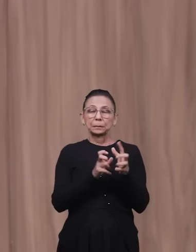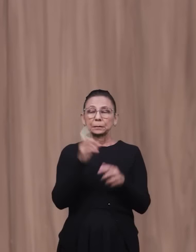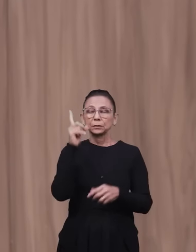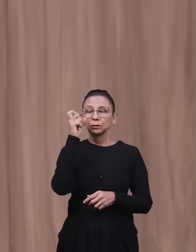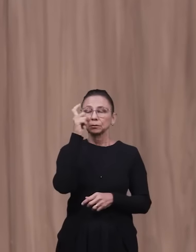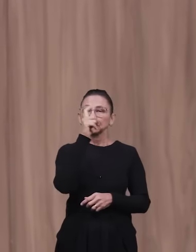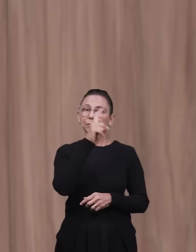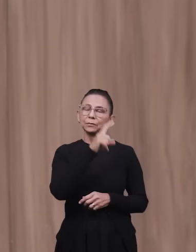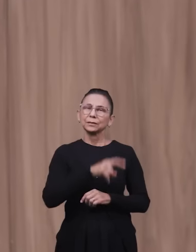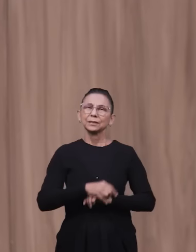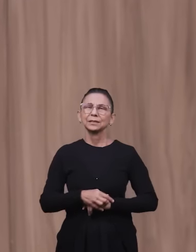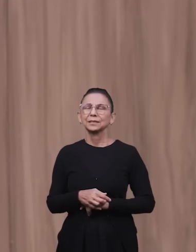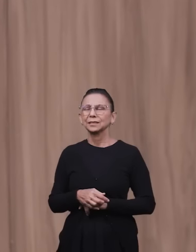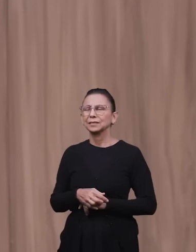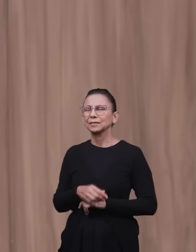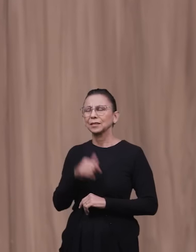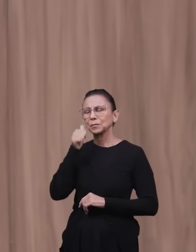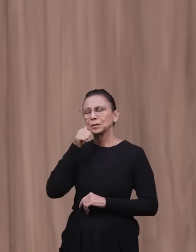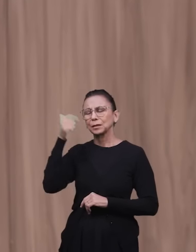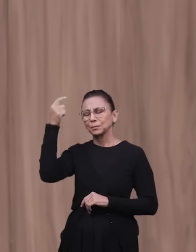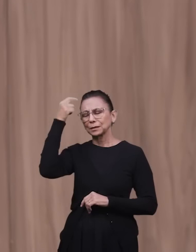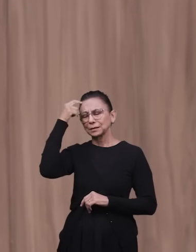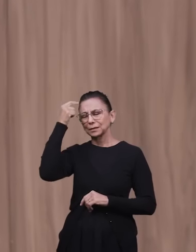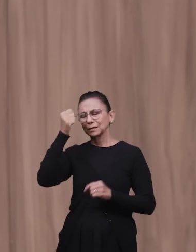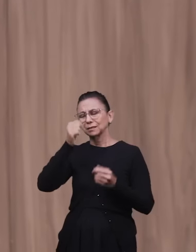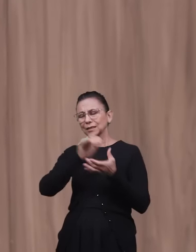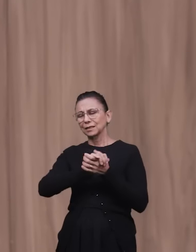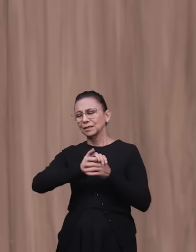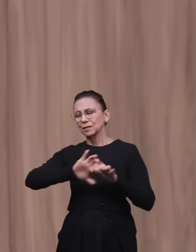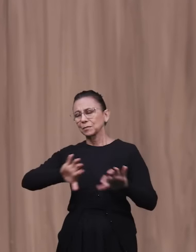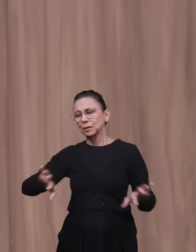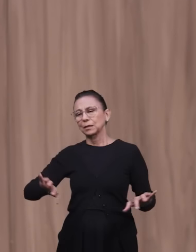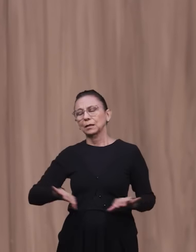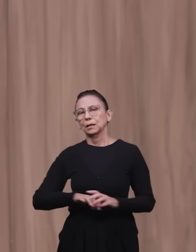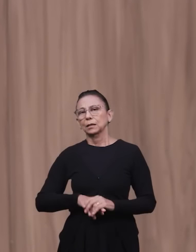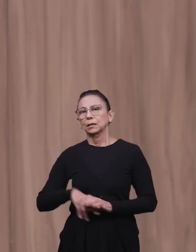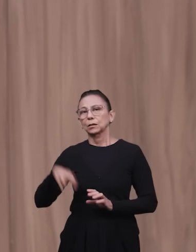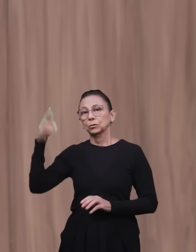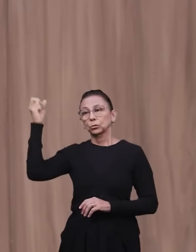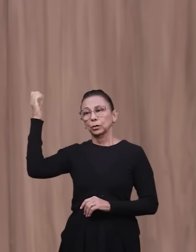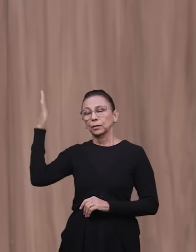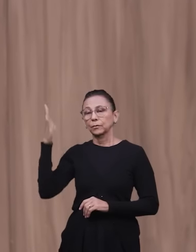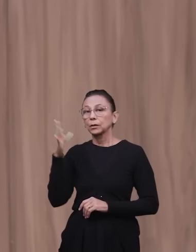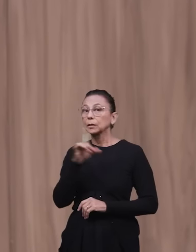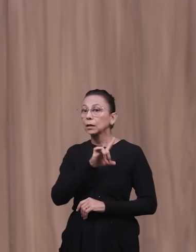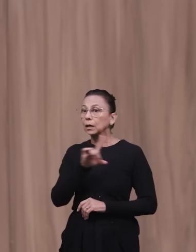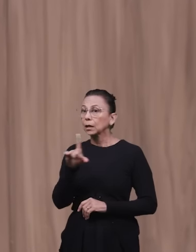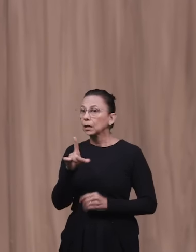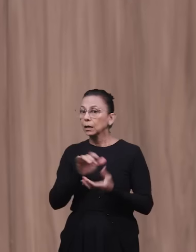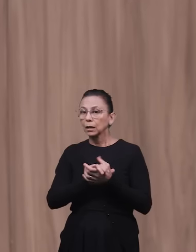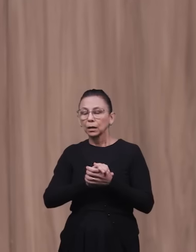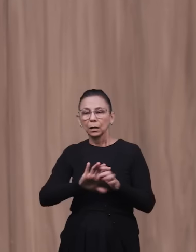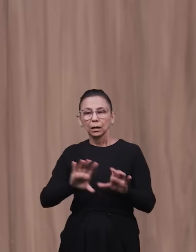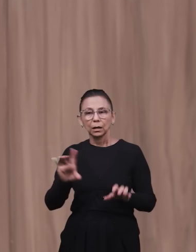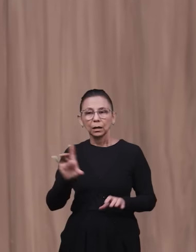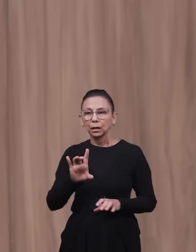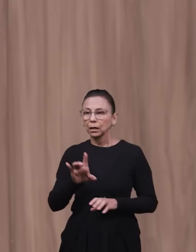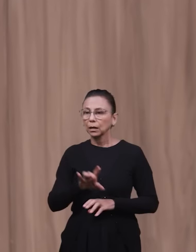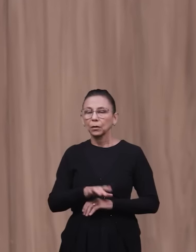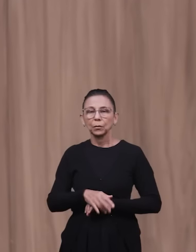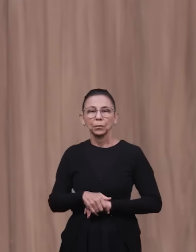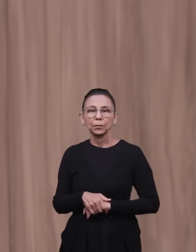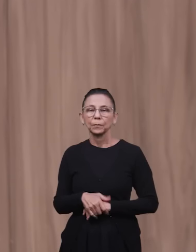vida conjugal e ela está pensando em se separar do seu esposo. O Senhor Deus revela para que ela não tome